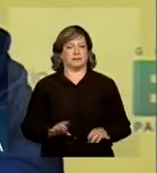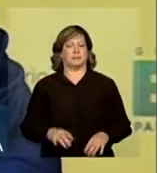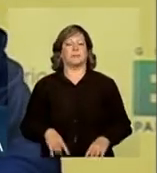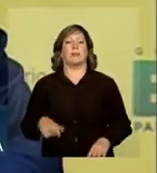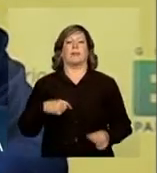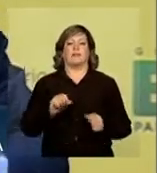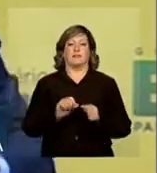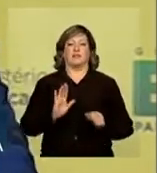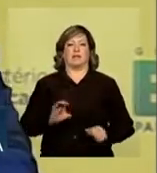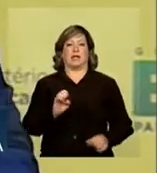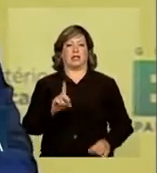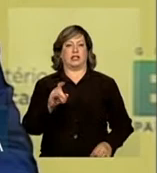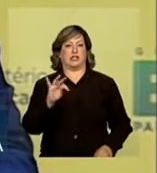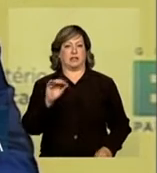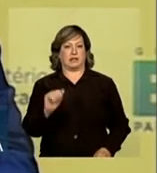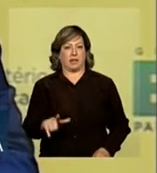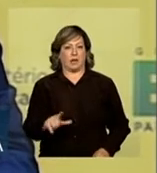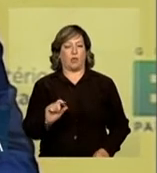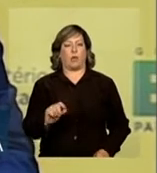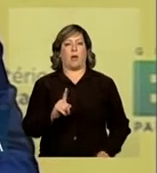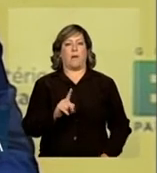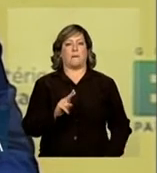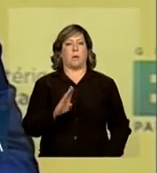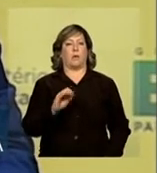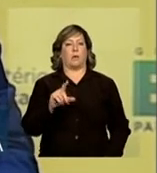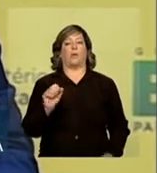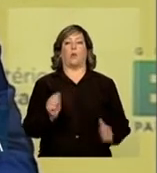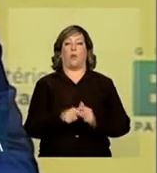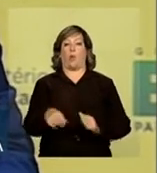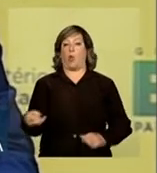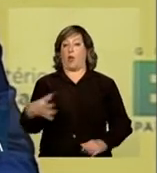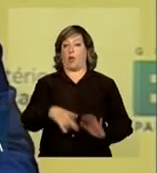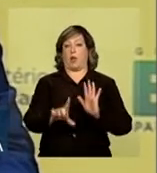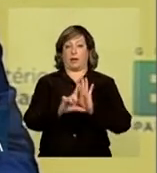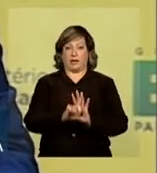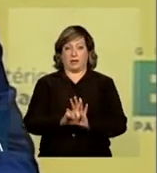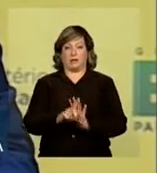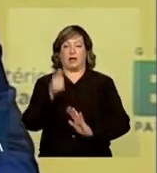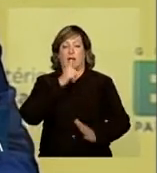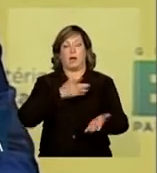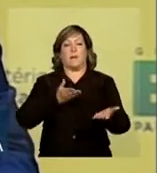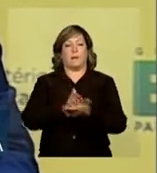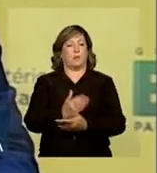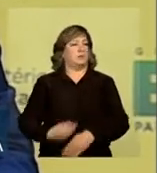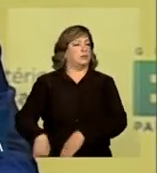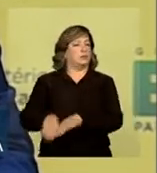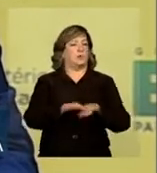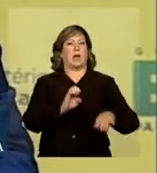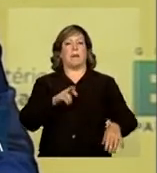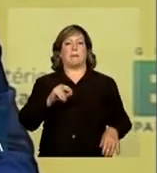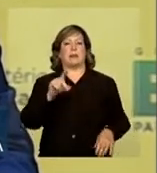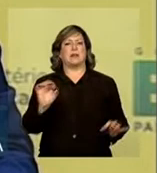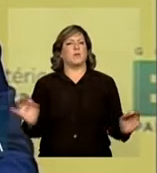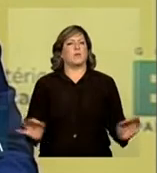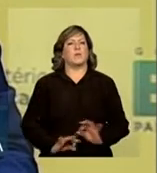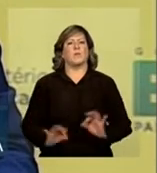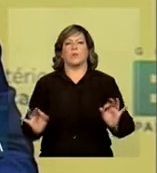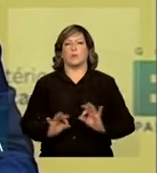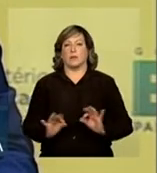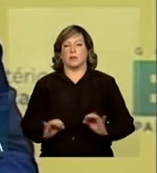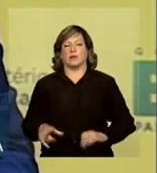fizemos um edital o público a nova lei que foi aprovada por unanimidade não tem nenhuma emenda esse capítulo da